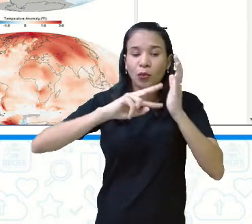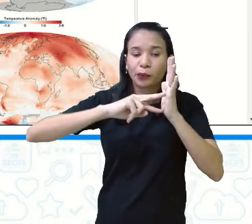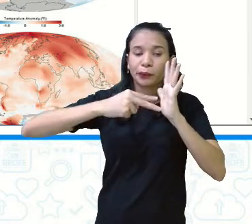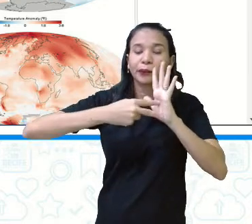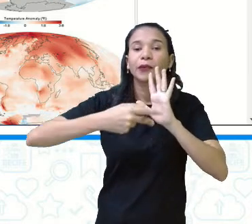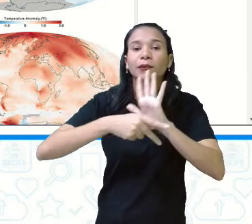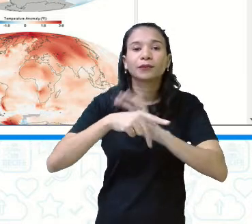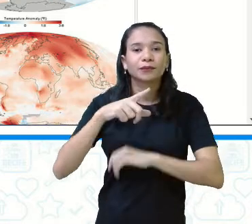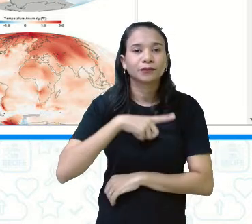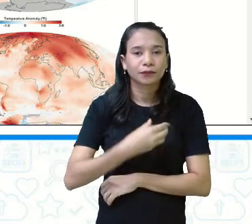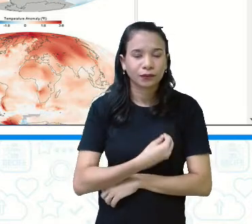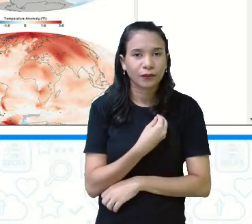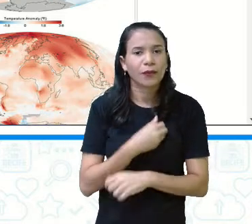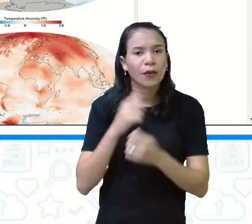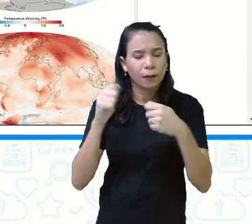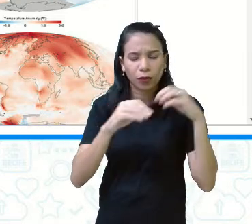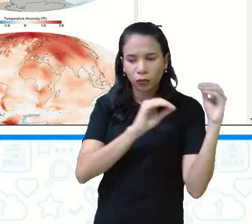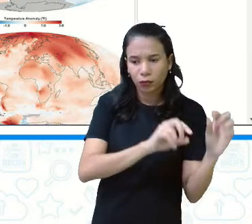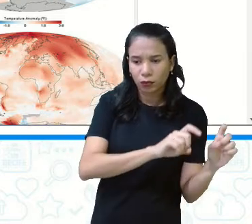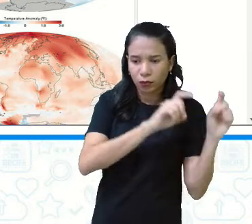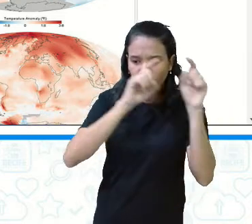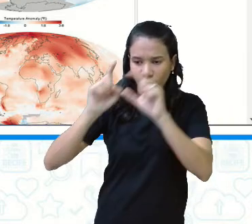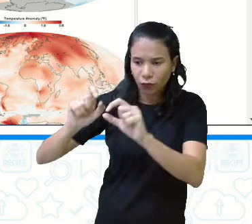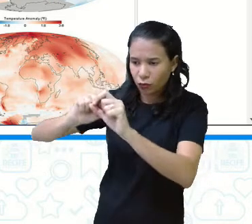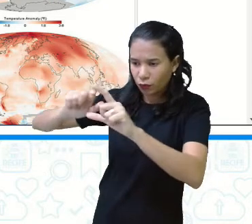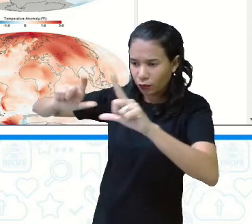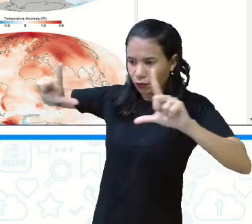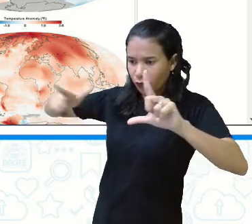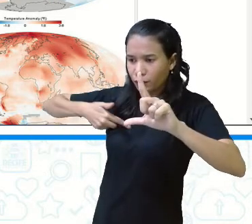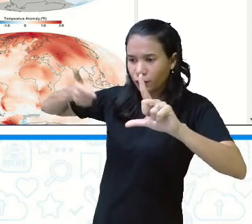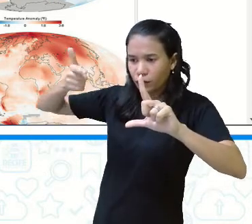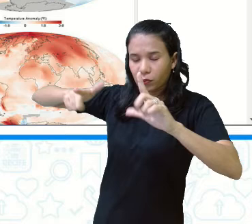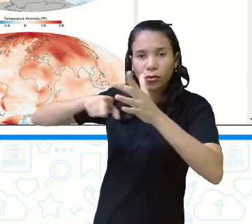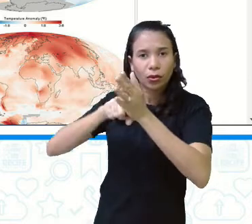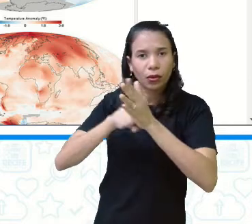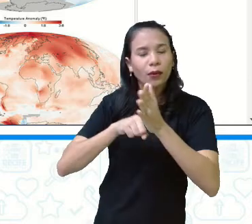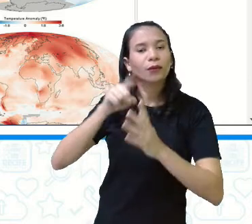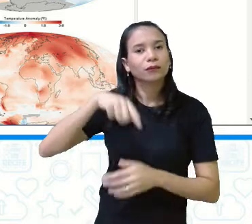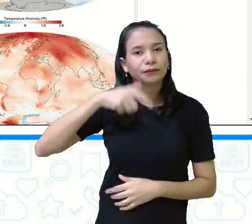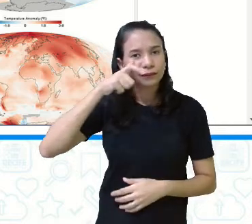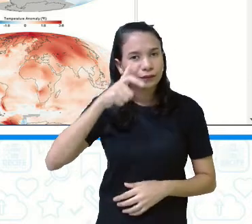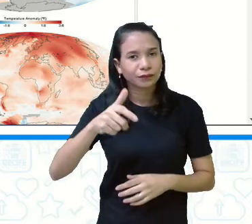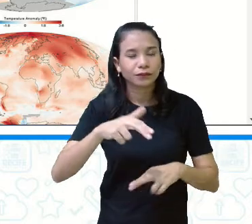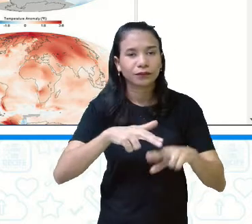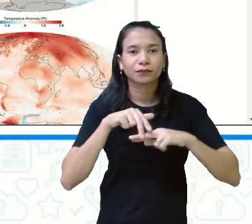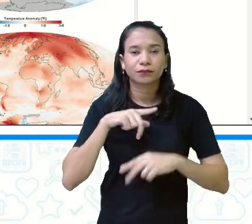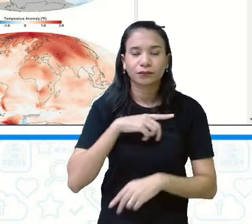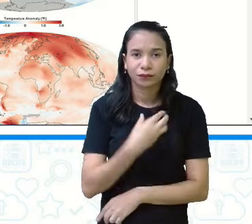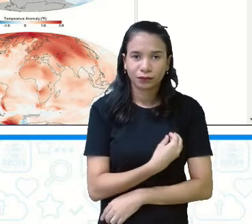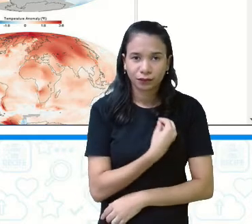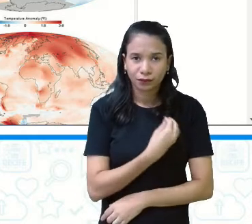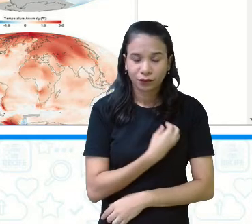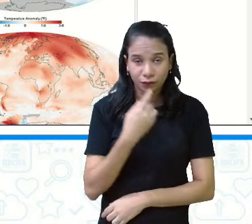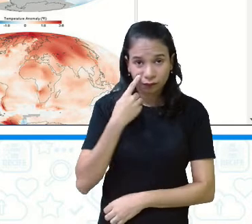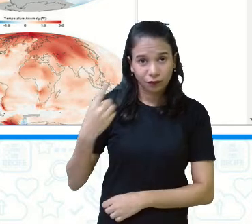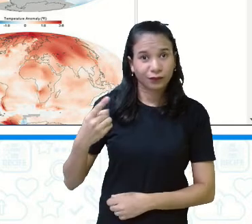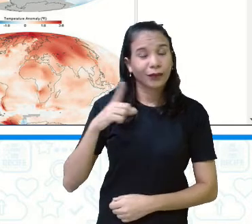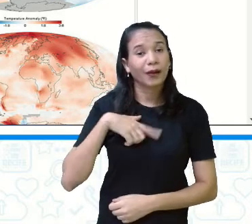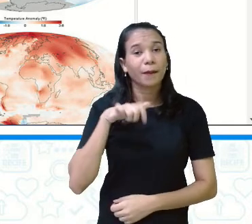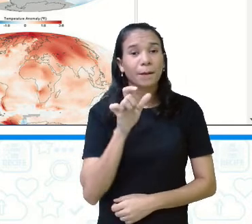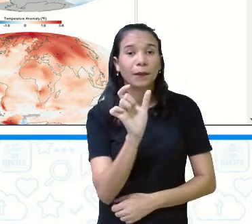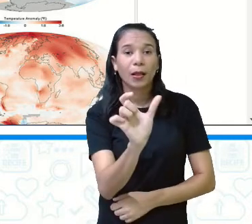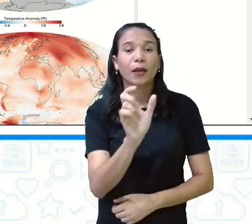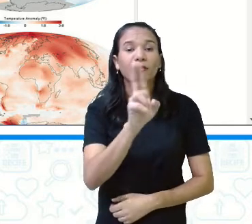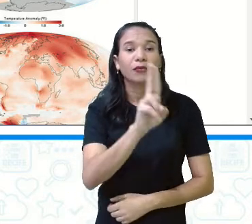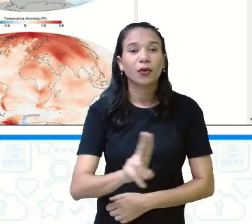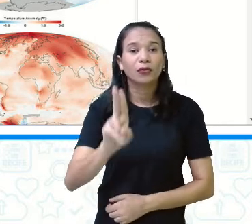E pode até te enviar já para outra página de pesquisa. Então, eu achei bem interessante. Nesse caso aí, com uma palavra que eu